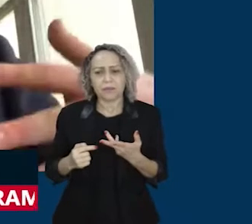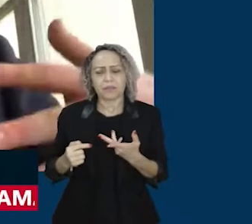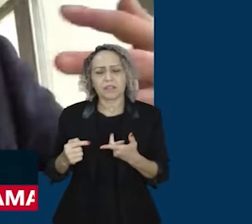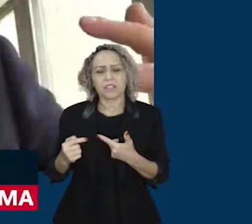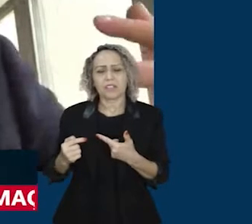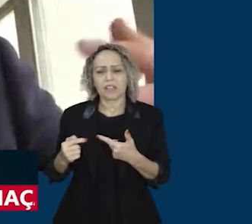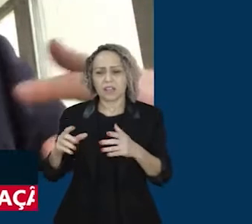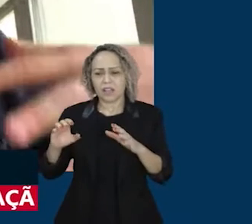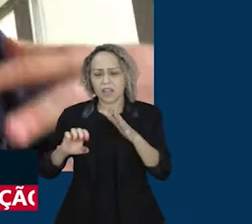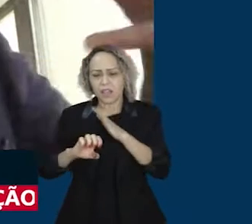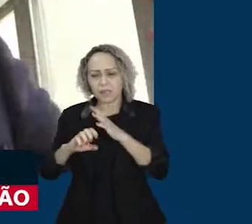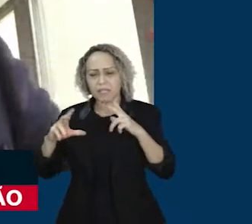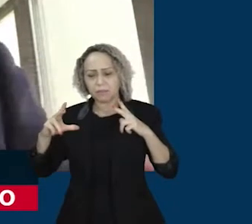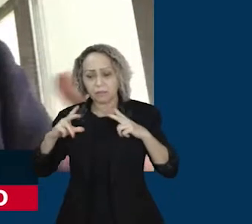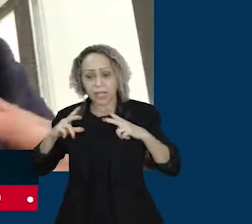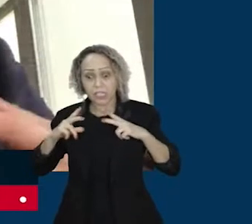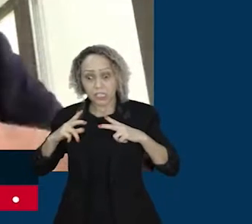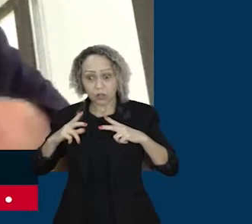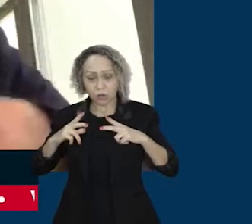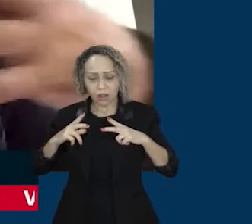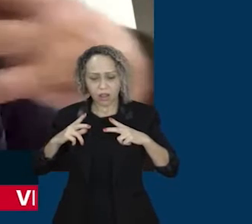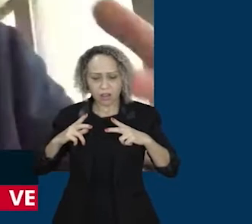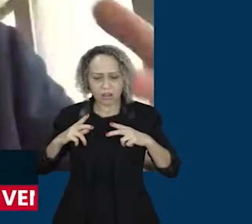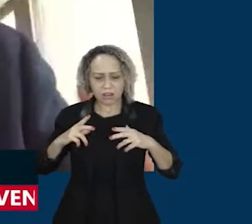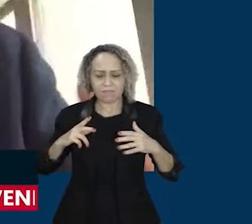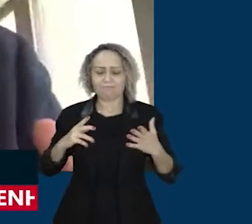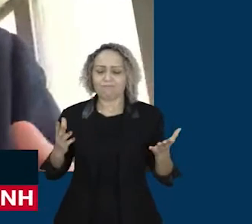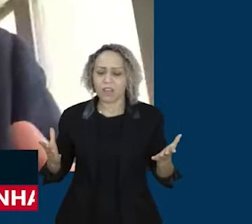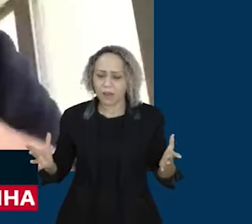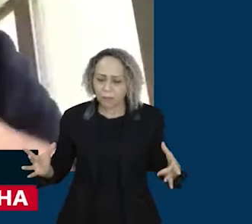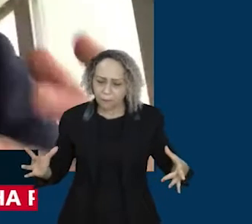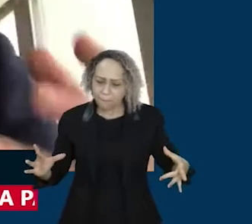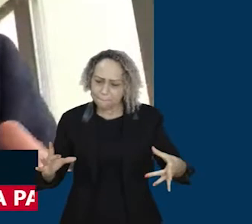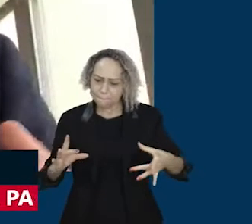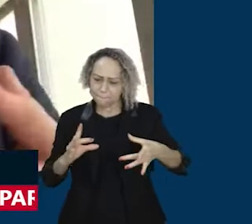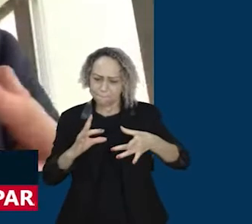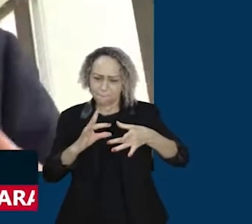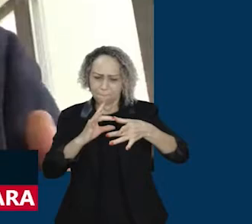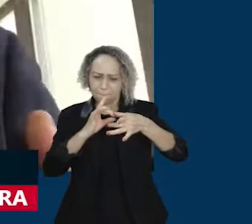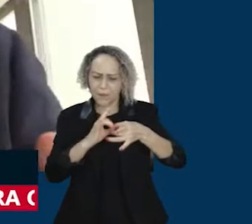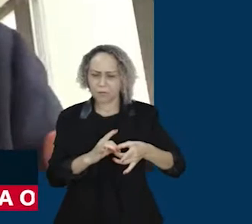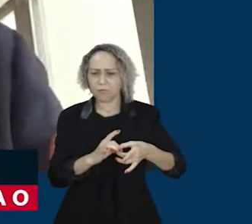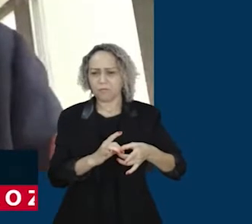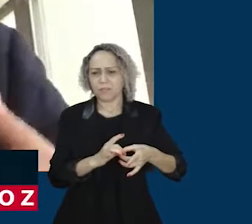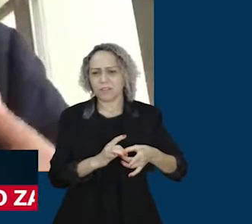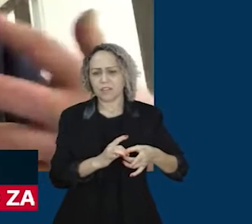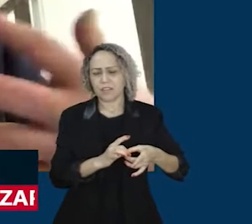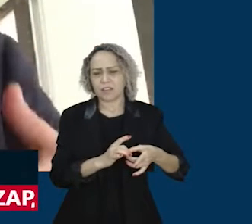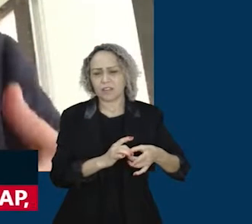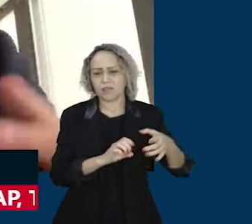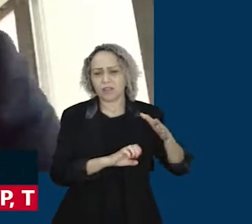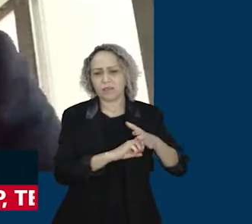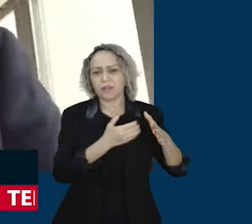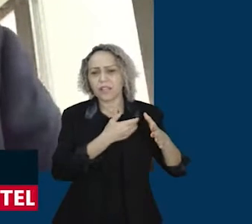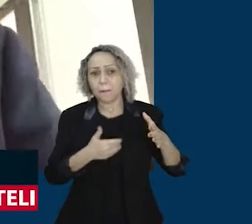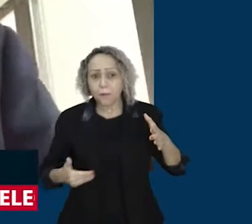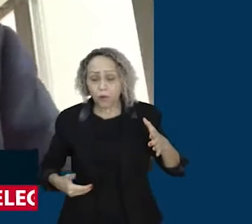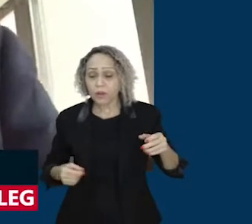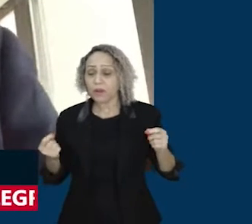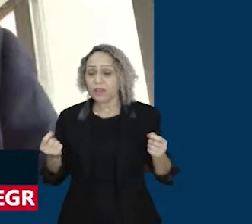iniciativa privada está entrando aqui para compor um mosaico de soluções, de fontes, etc. e tal, para o país crescer,